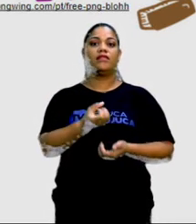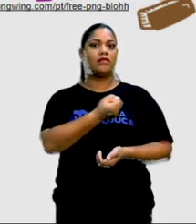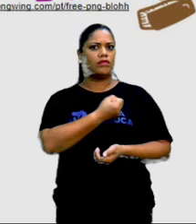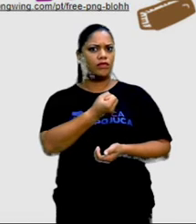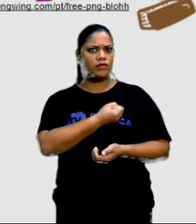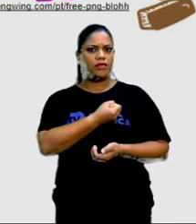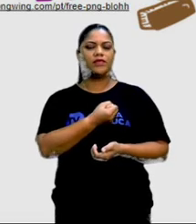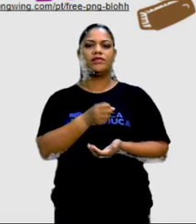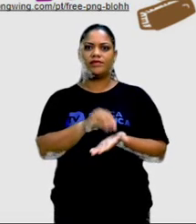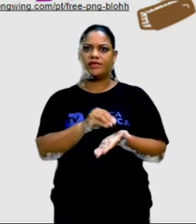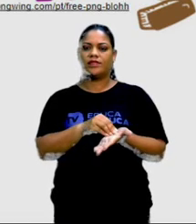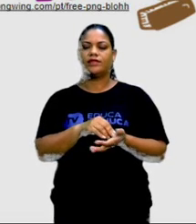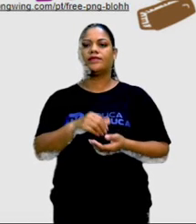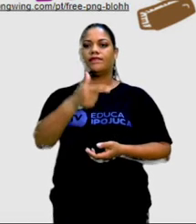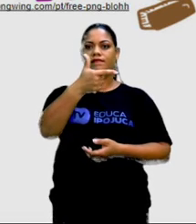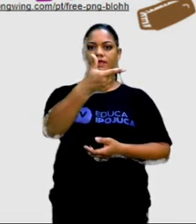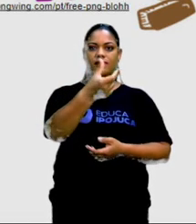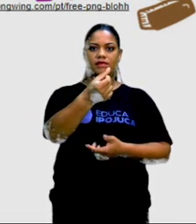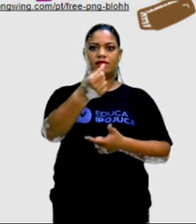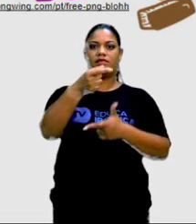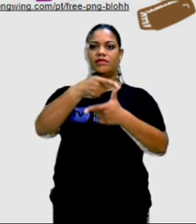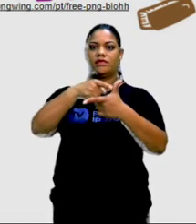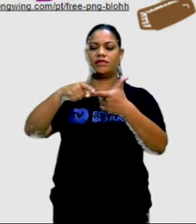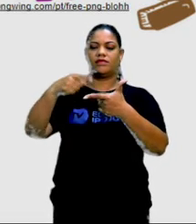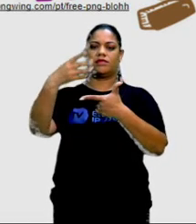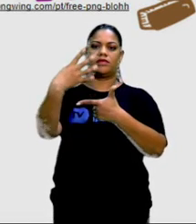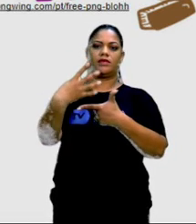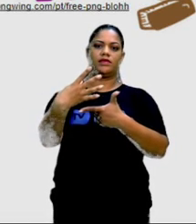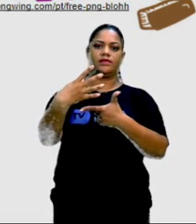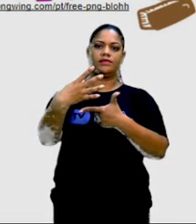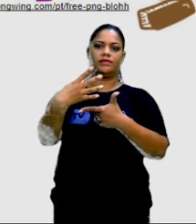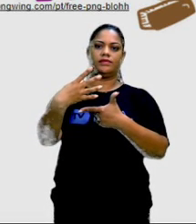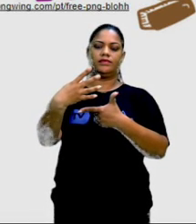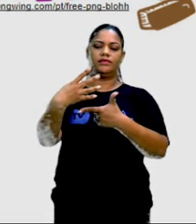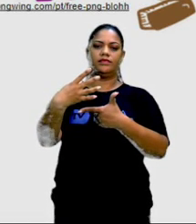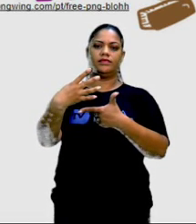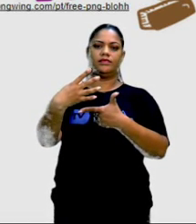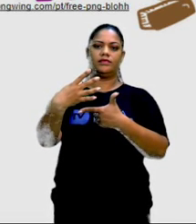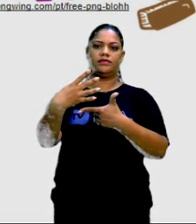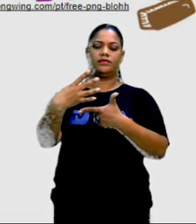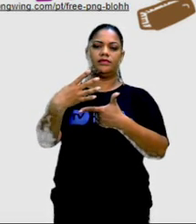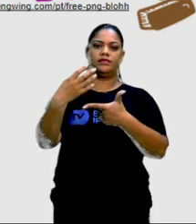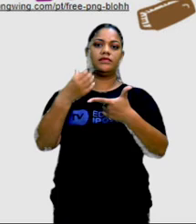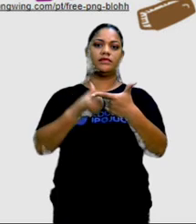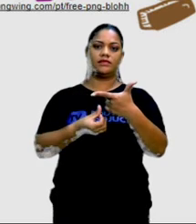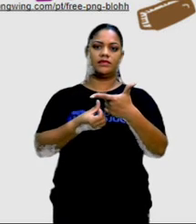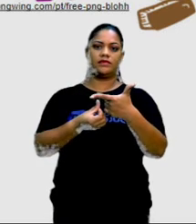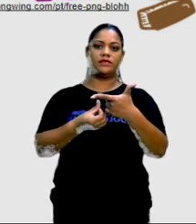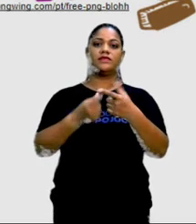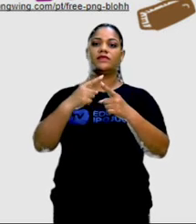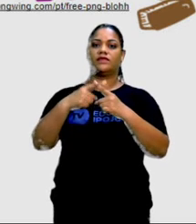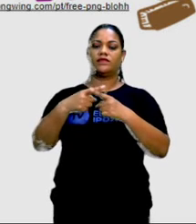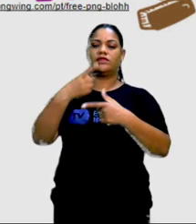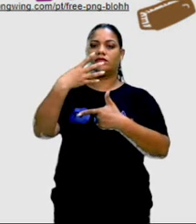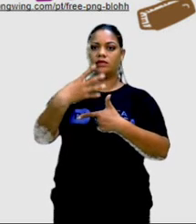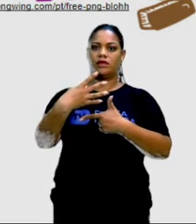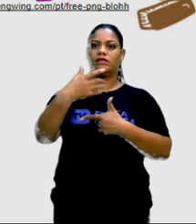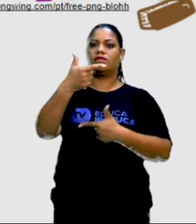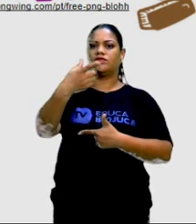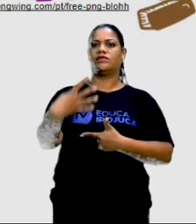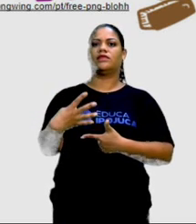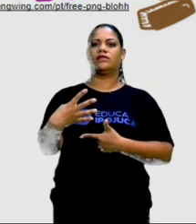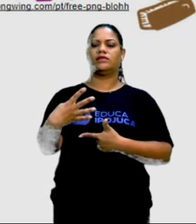ó. 26 dividido para 4. Você vai multiplicar 6 vezes 4,